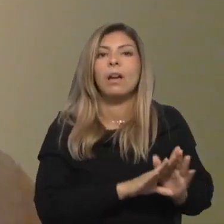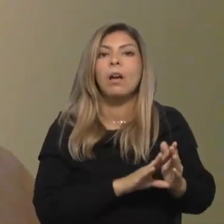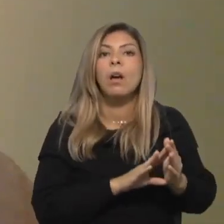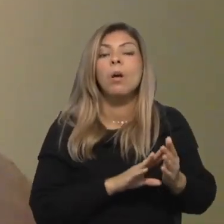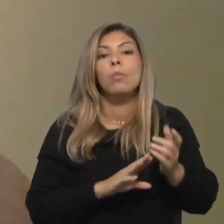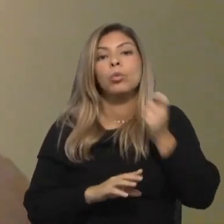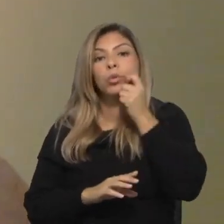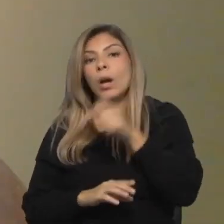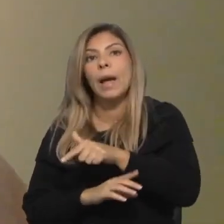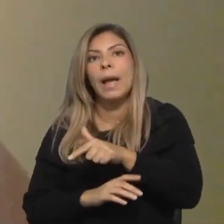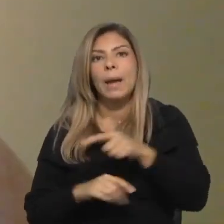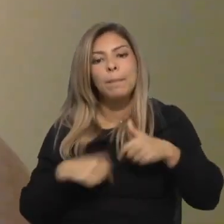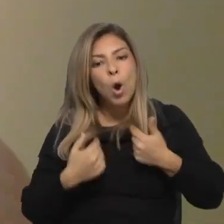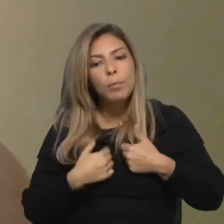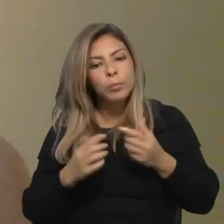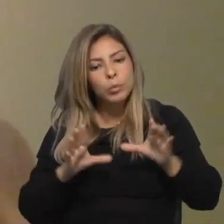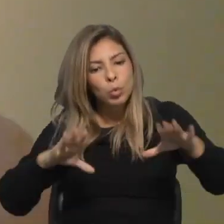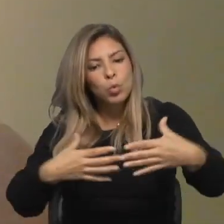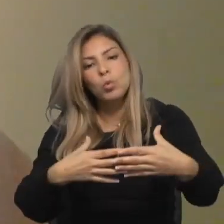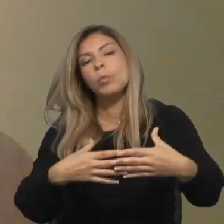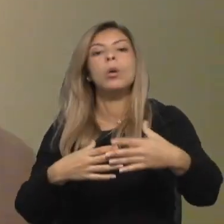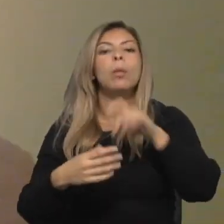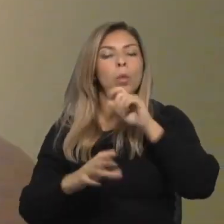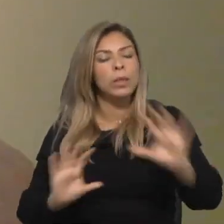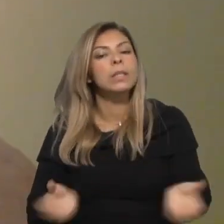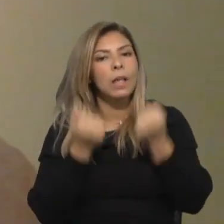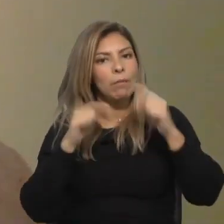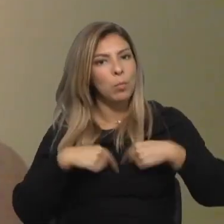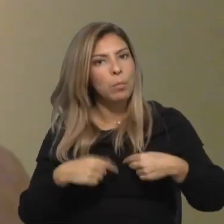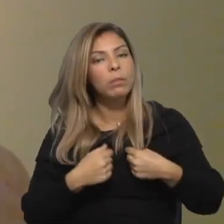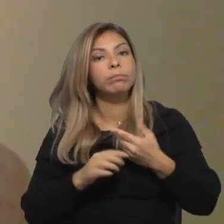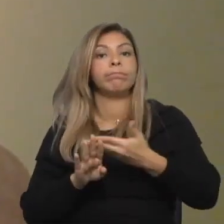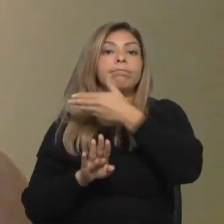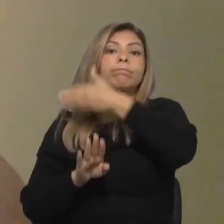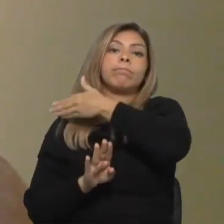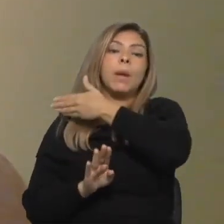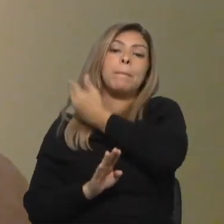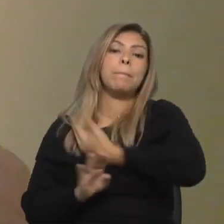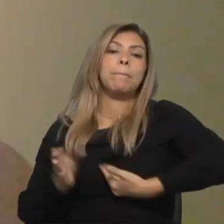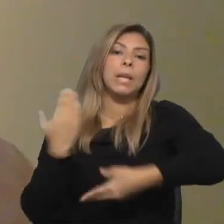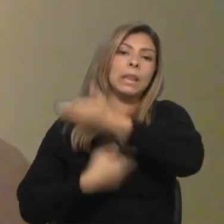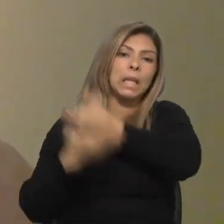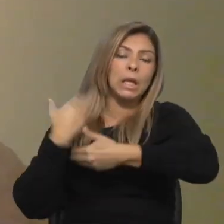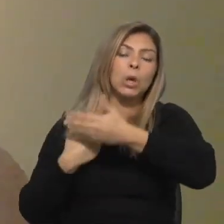juventude trabalhadora se pode salvar ela mesma. Por esse motivo, claro que nós queremos celebrar o passado, um passado cheio de história, um passado cheio de